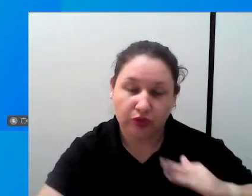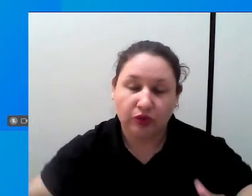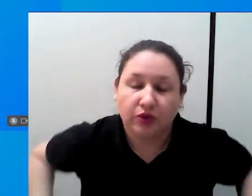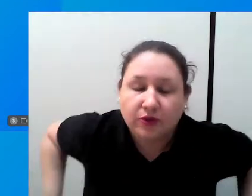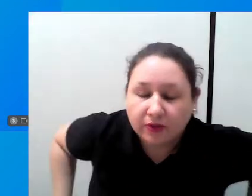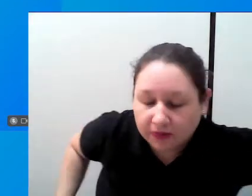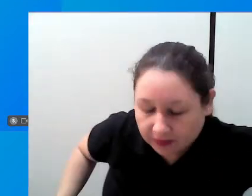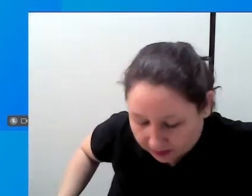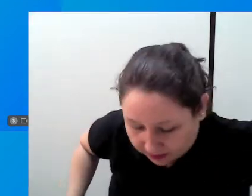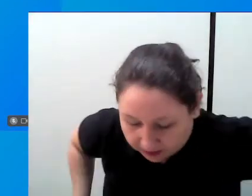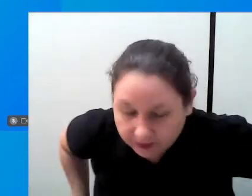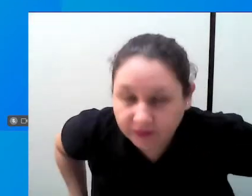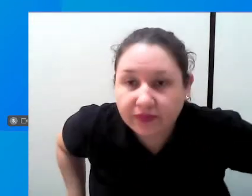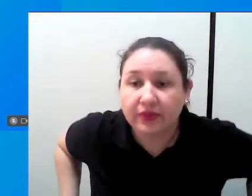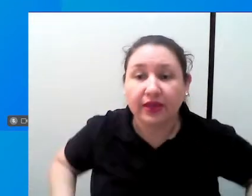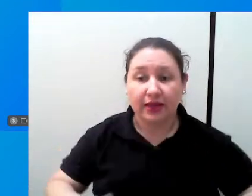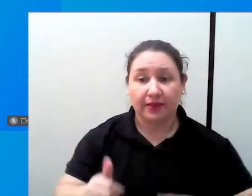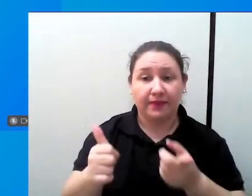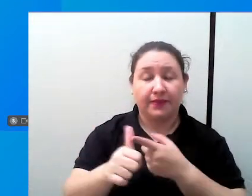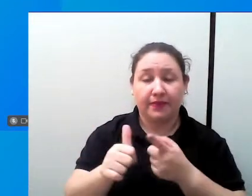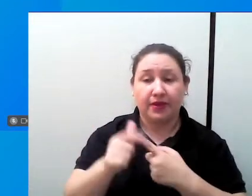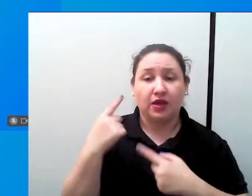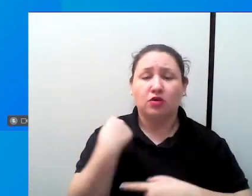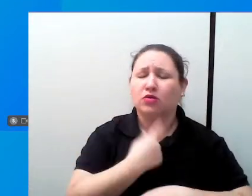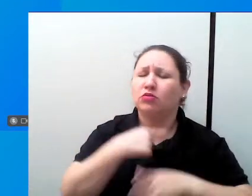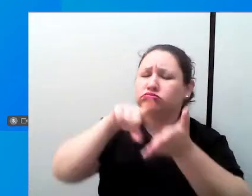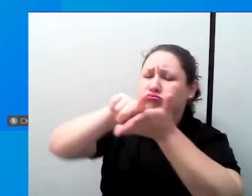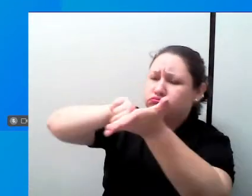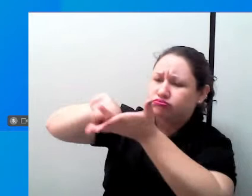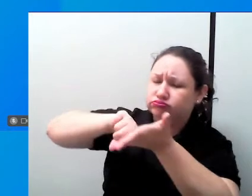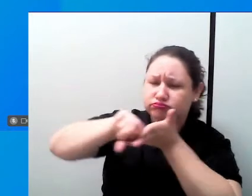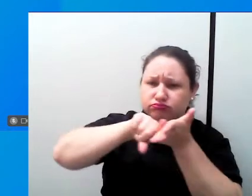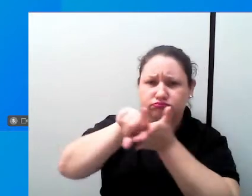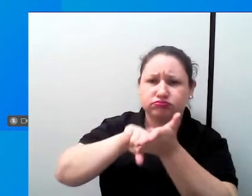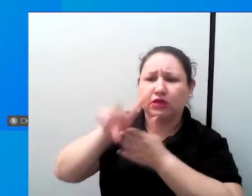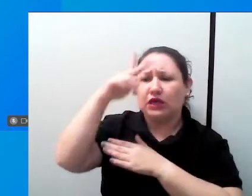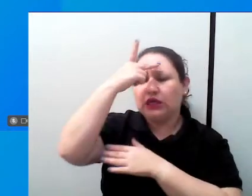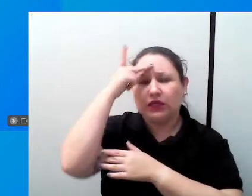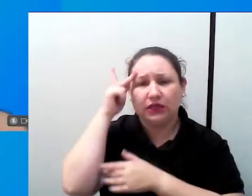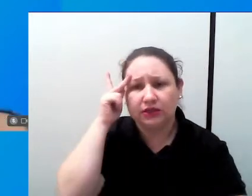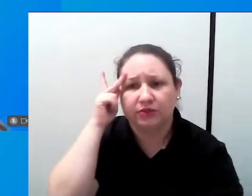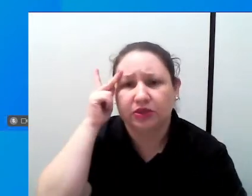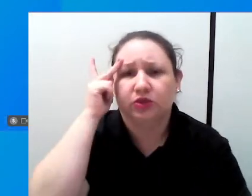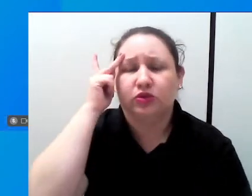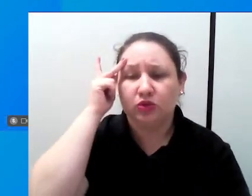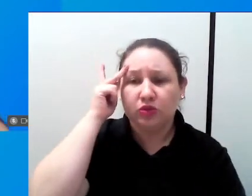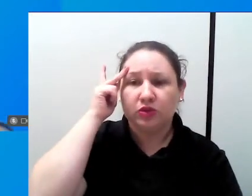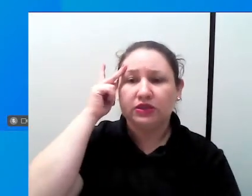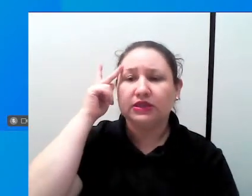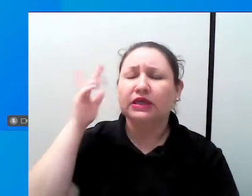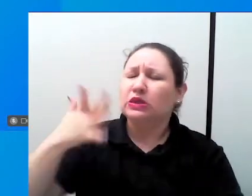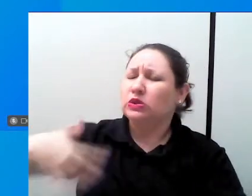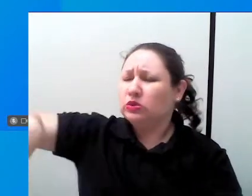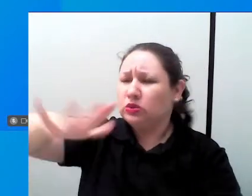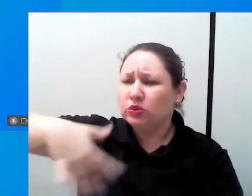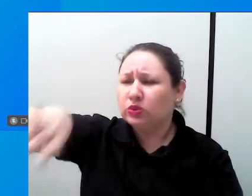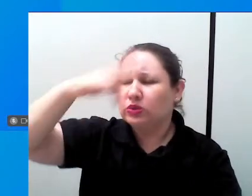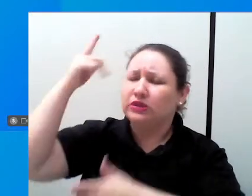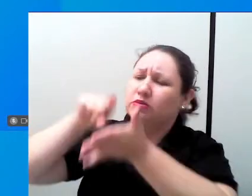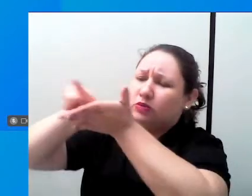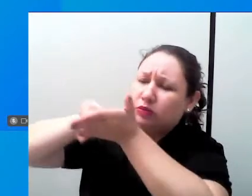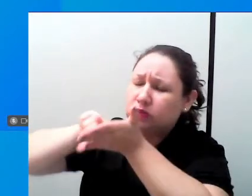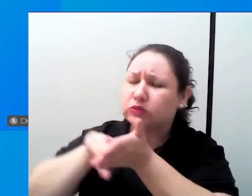à nossa comunidade, né, à nossa comunidade acadêmica, e, posteriormente, após a consolidação de todas essas